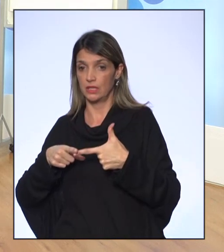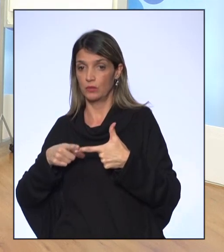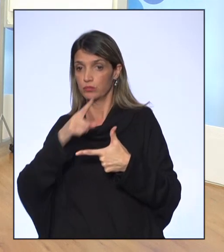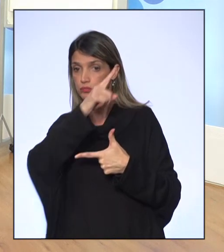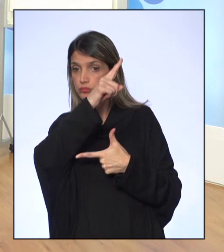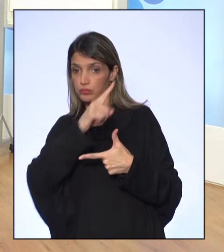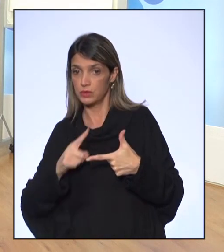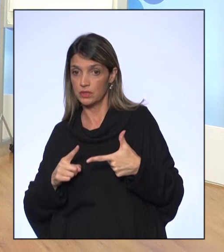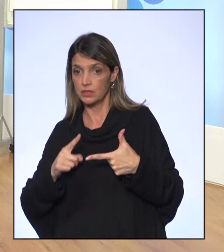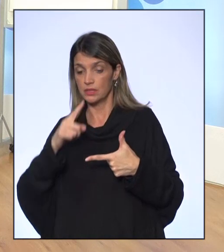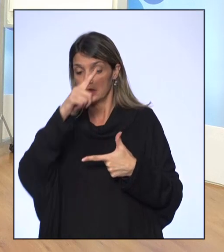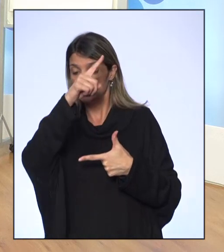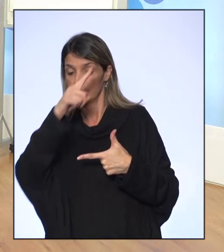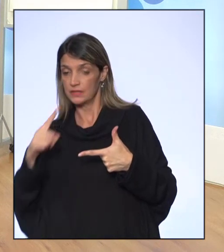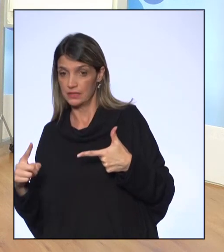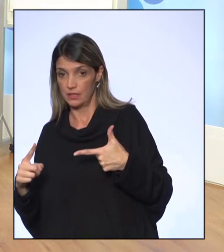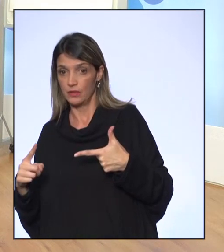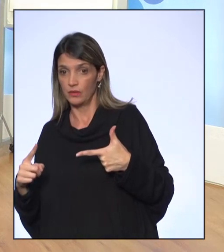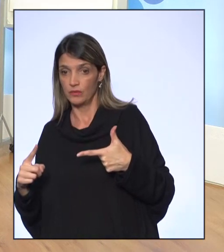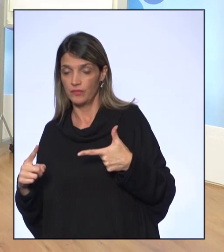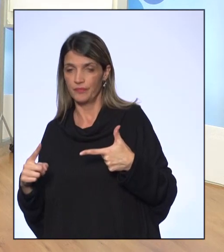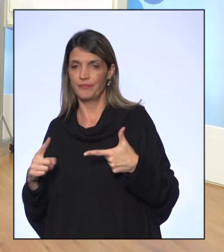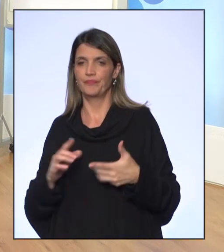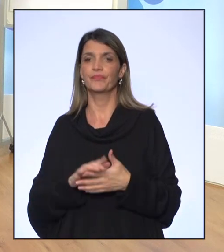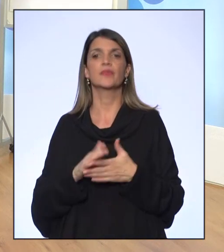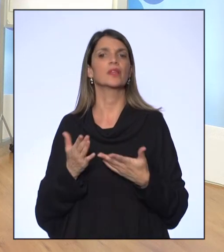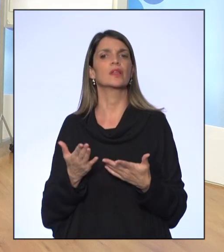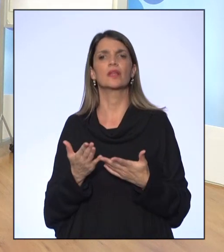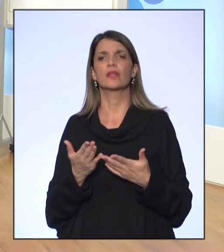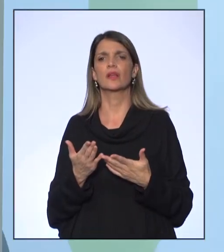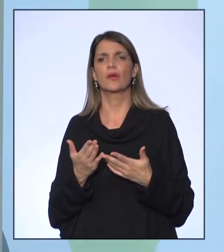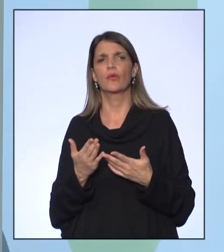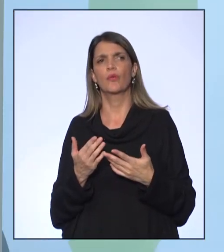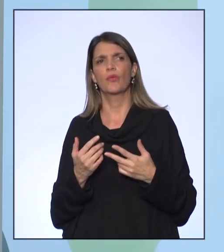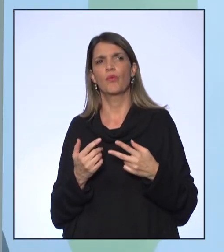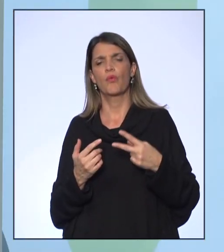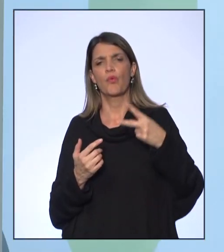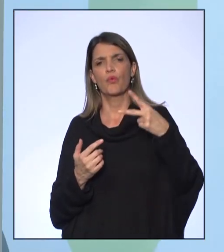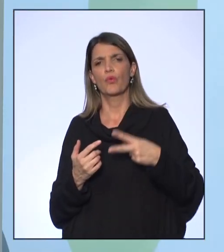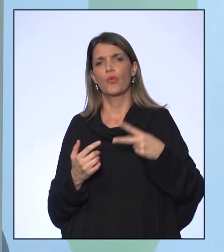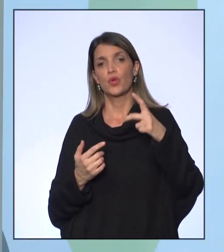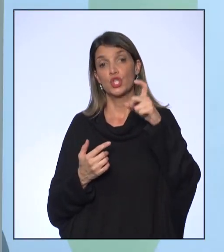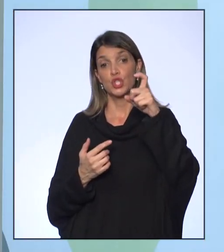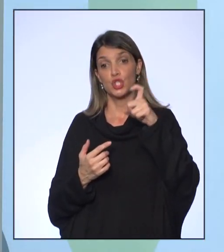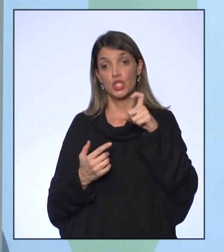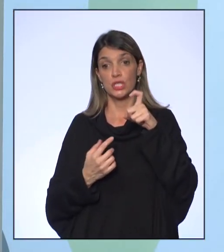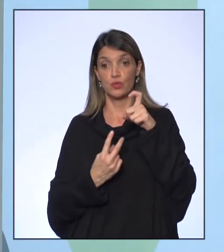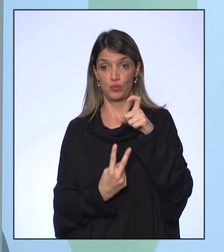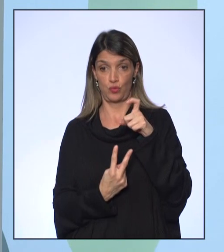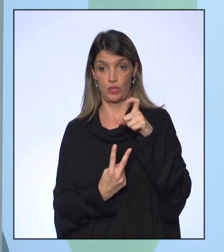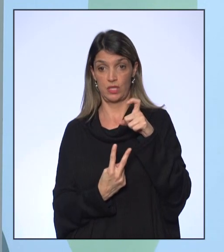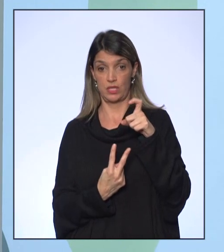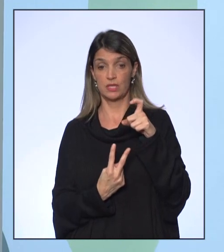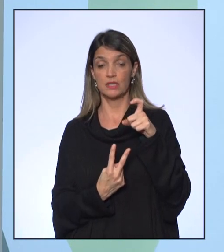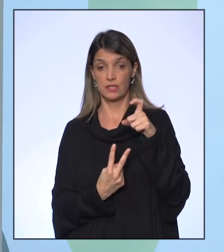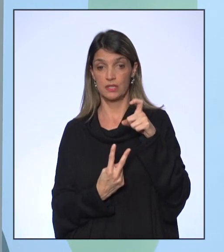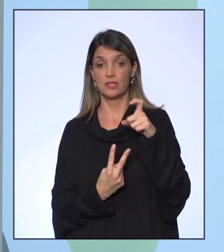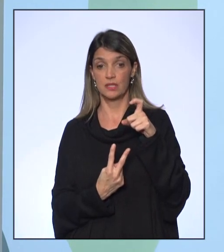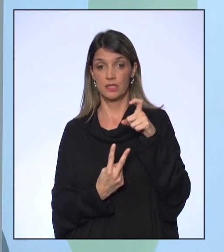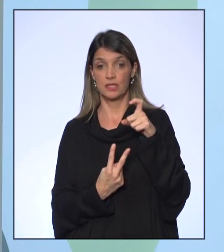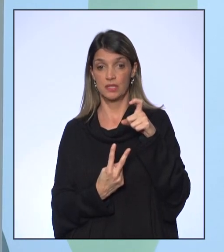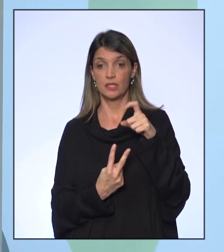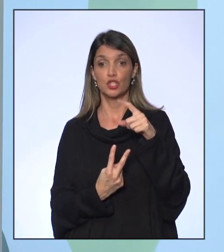reta que está cruzando. Isso mesmo. Então, eu posso colocar esses dois aqui. X está para 2, assim, no caso? Isso mesmo. Então, Ou eu x posso sobre 2?